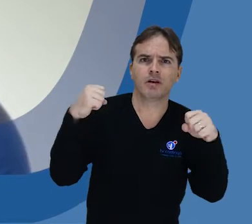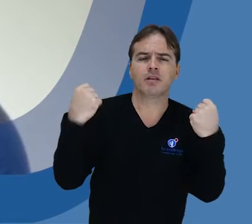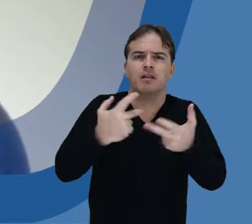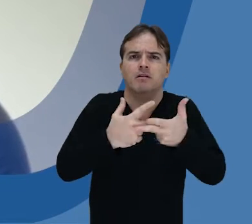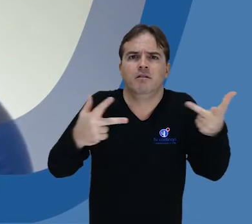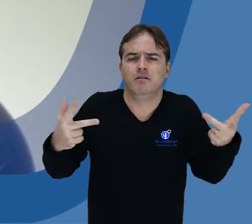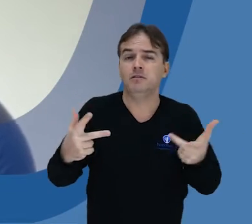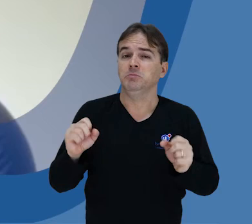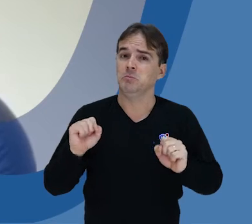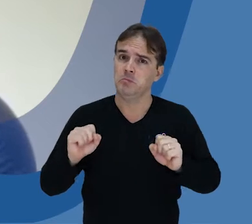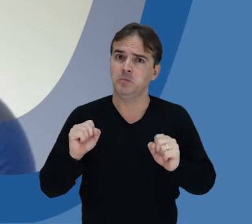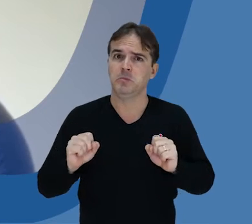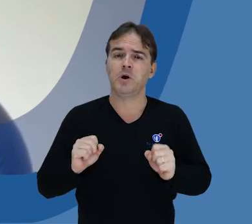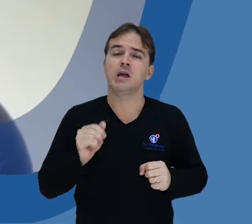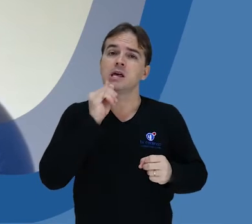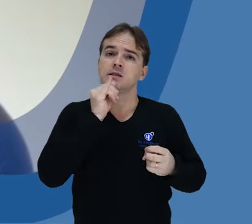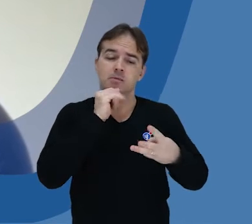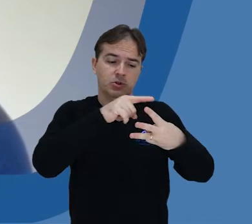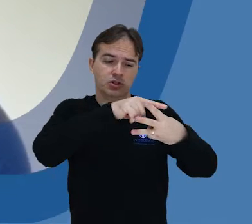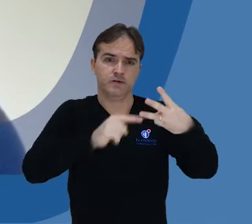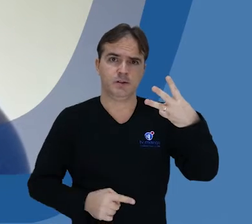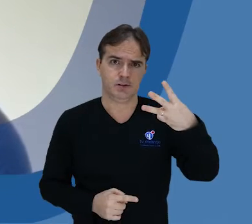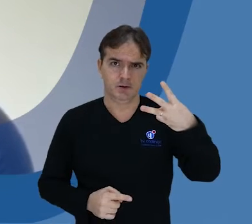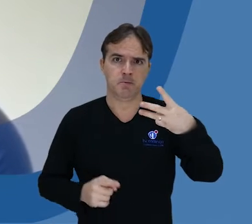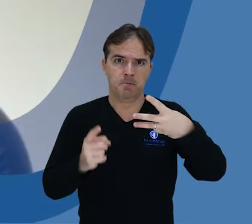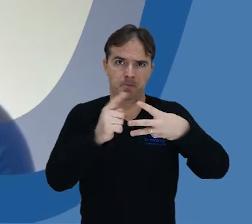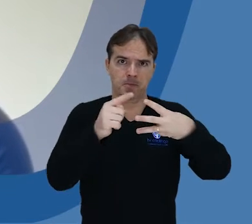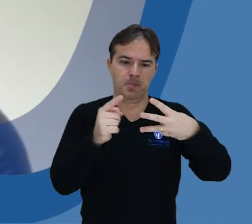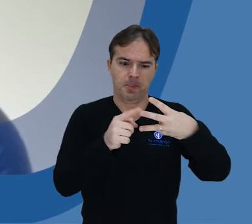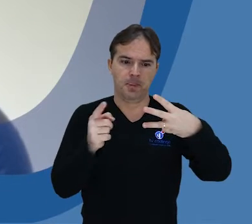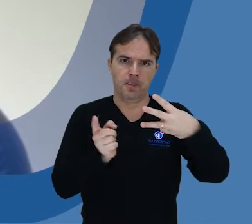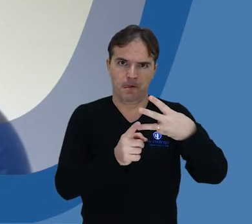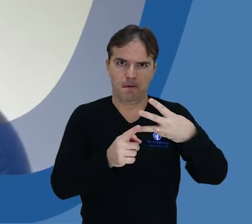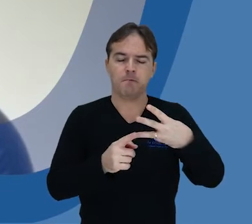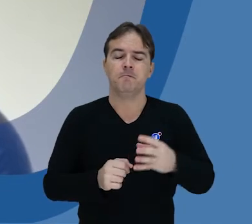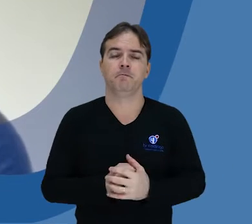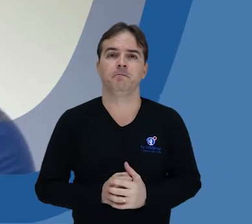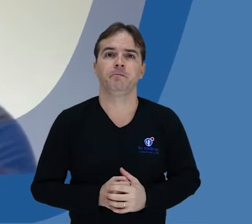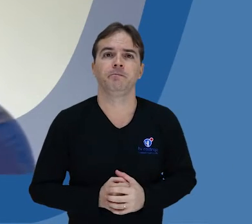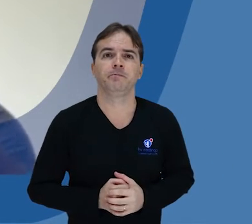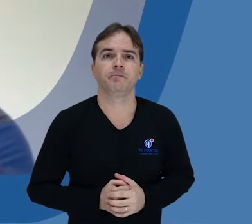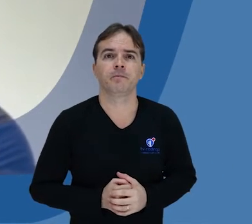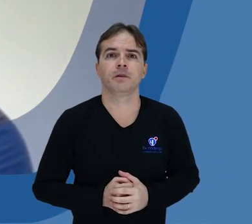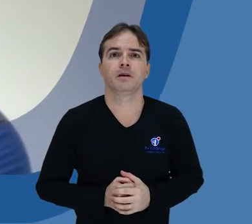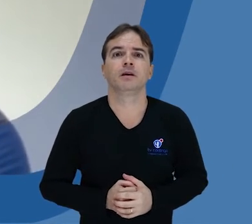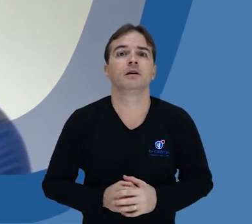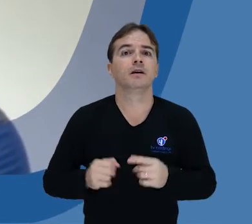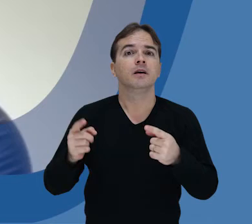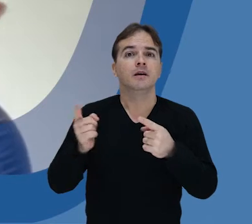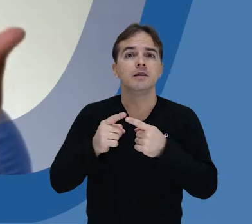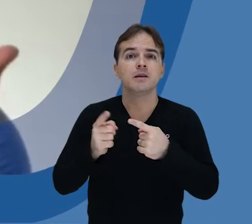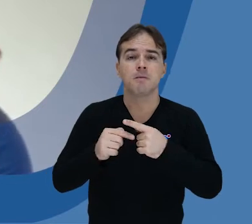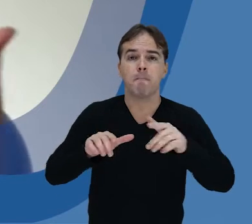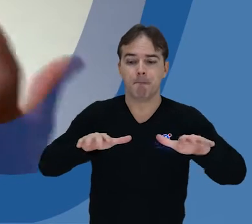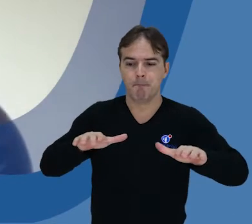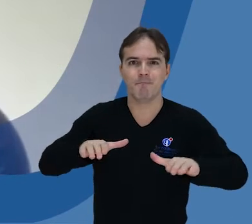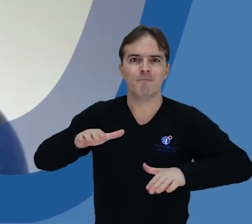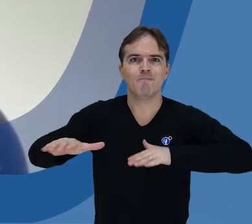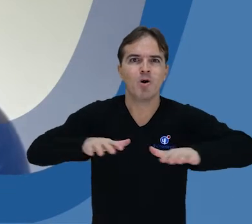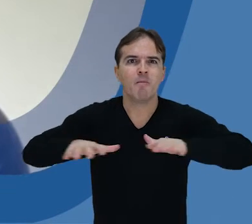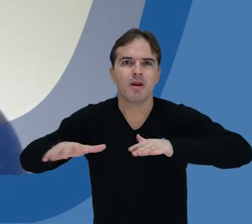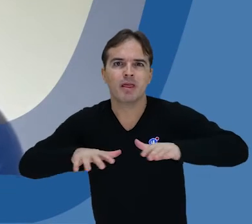faremos em casa, em três objetivos específicos ou três blocos de exercícios. Os exercícios de mobilidade